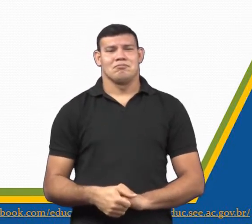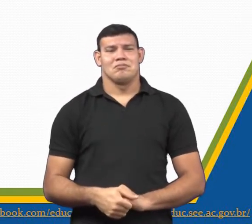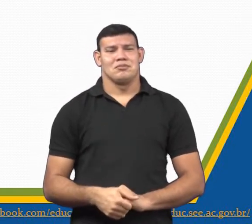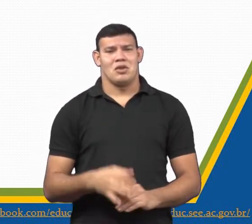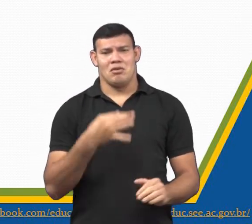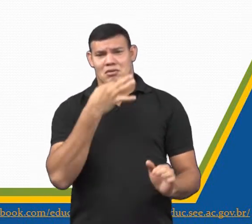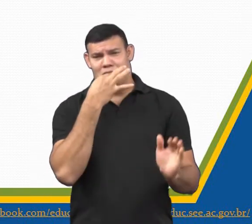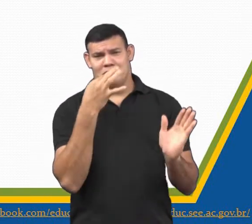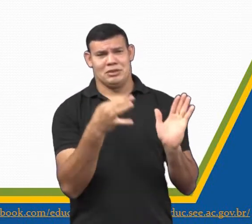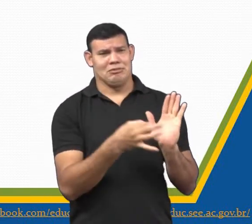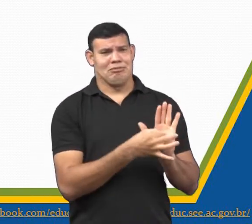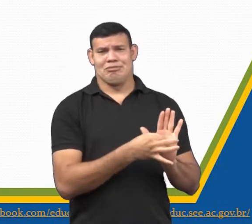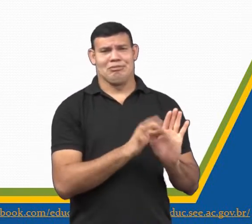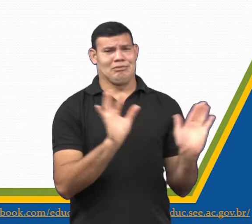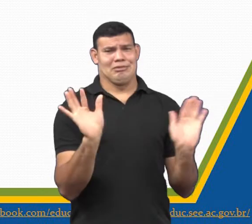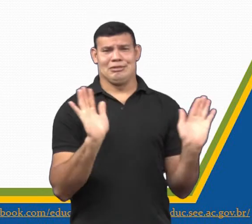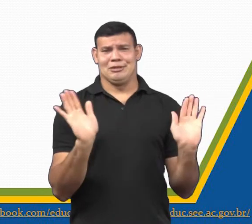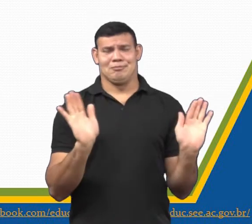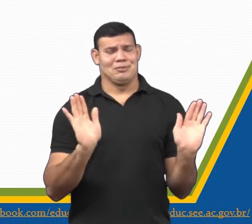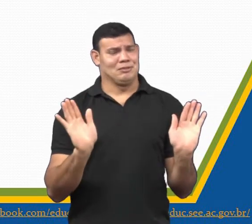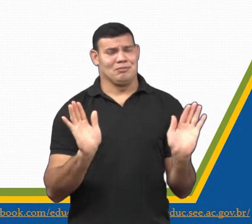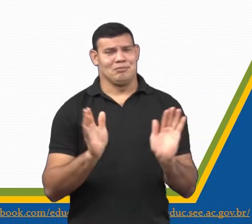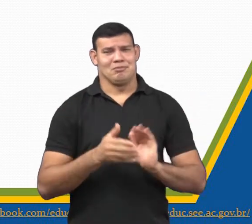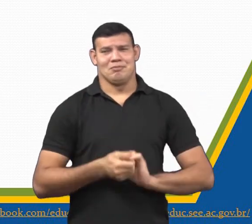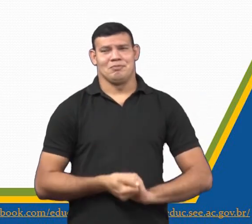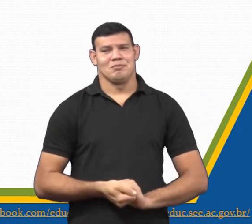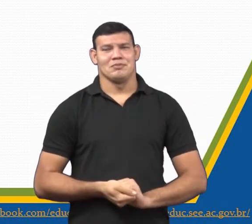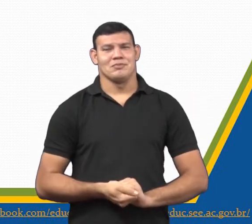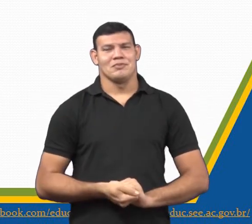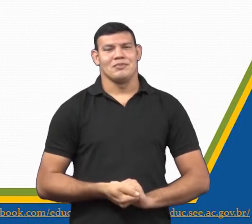comentarios, profesor. Prefiero no opinar.